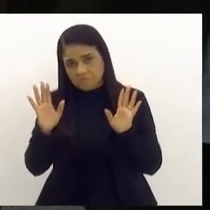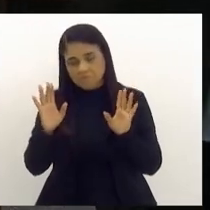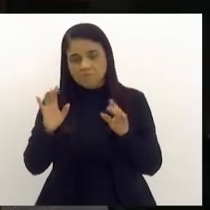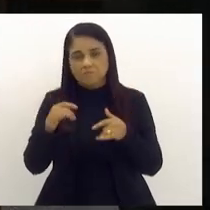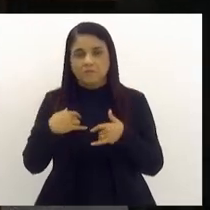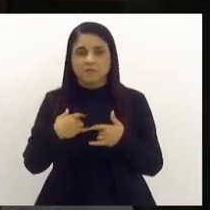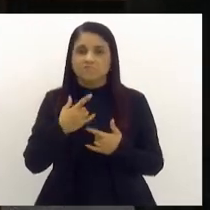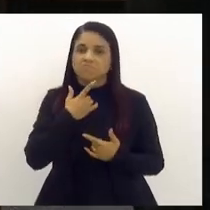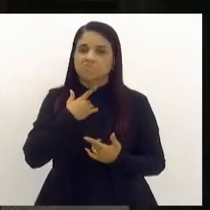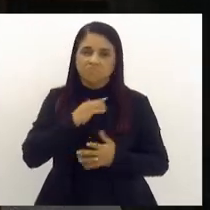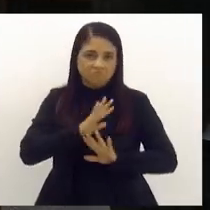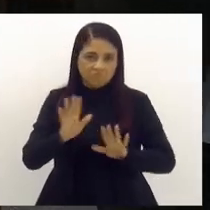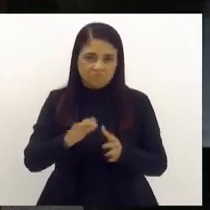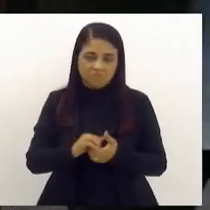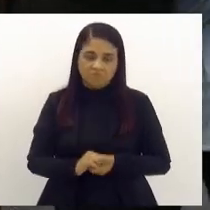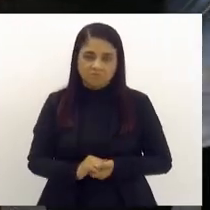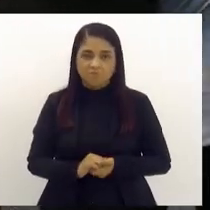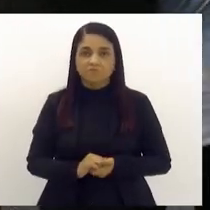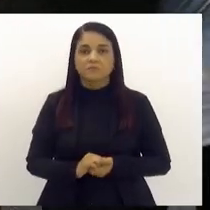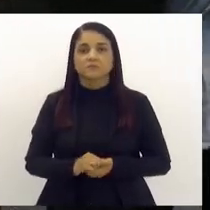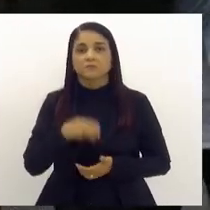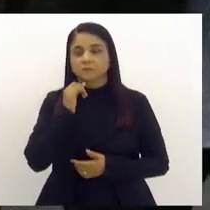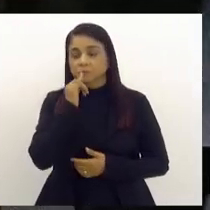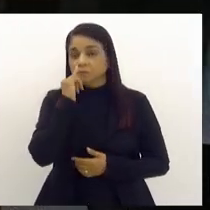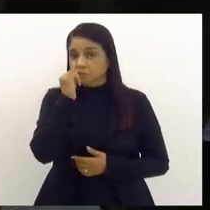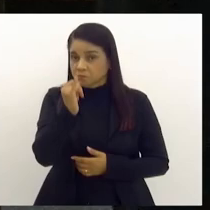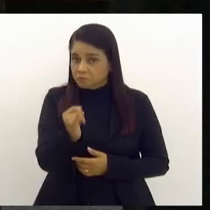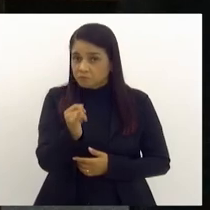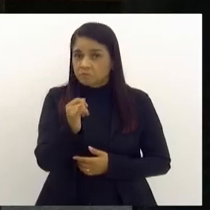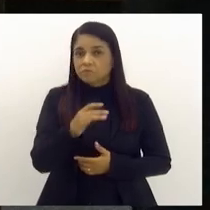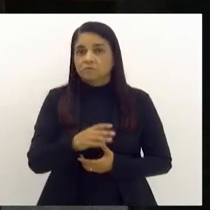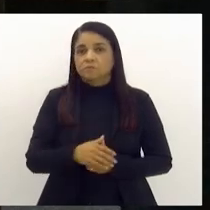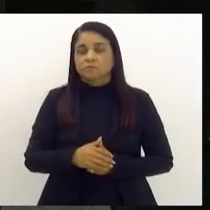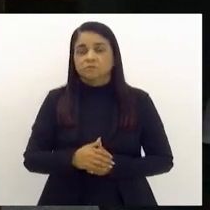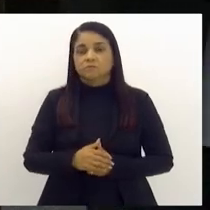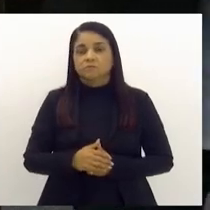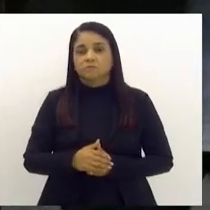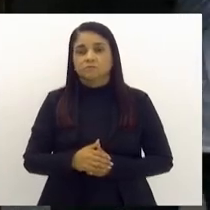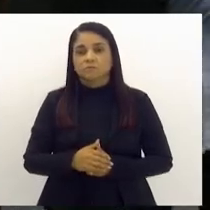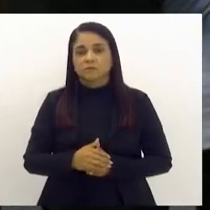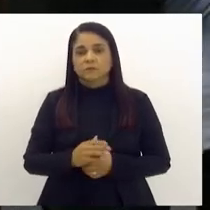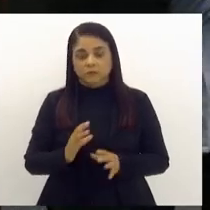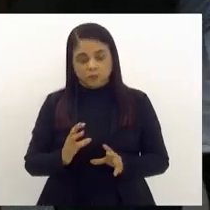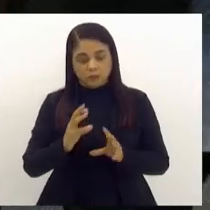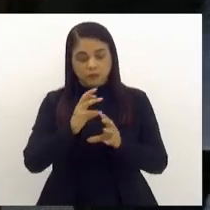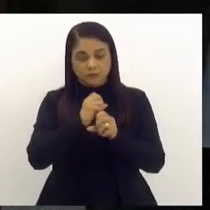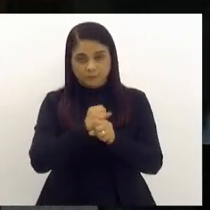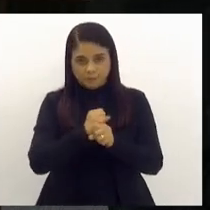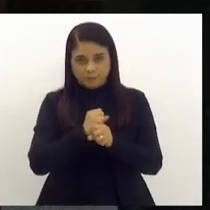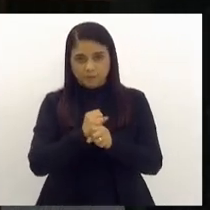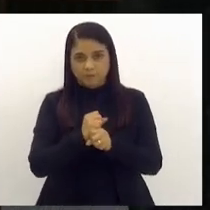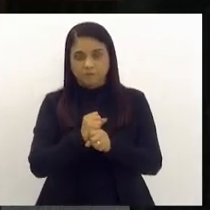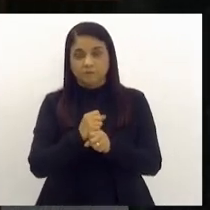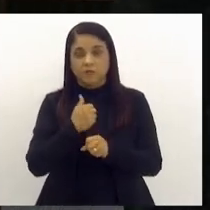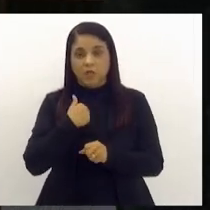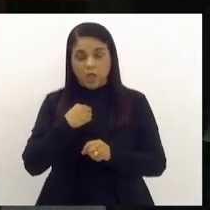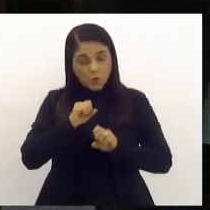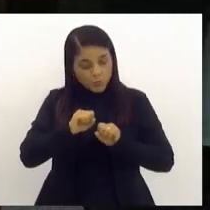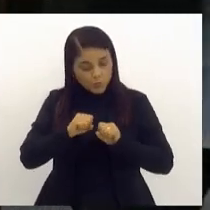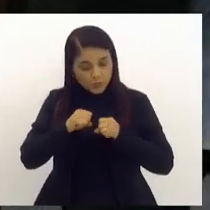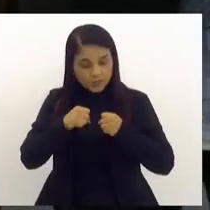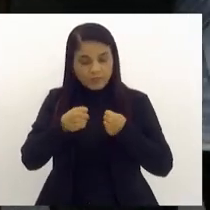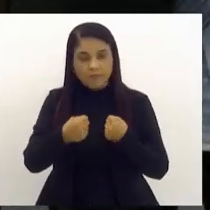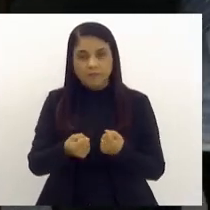bem desejar. Dito isso, senhor presidente, esse é o escopo. Eu sou um